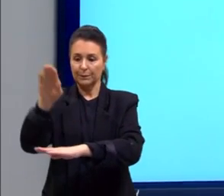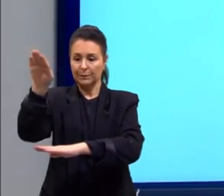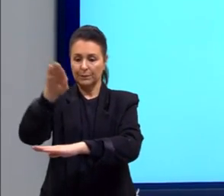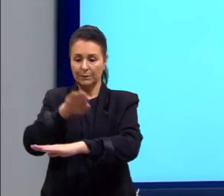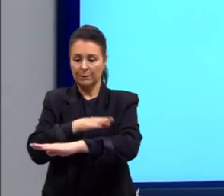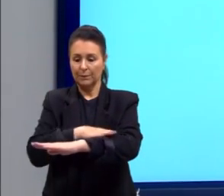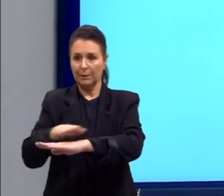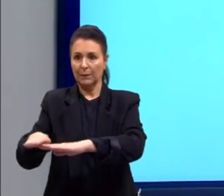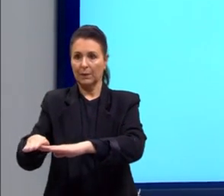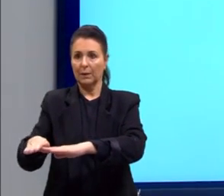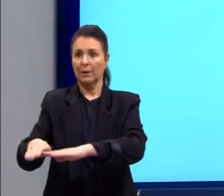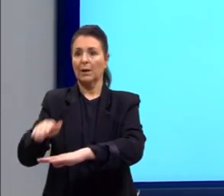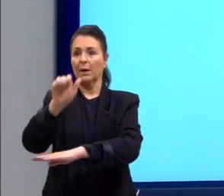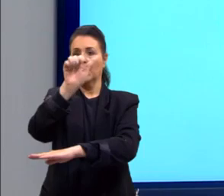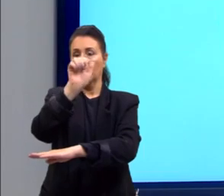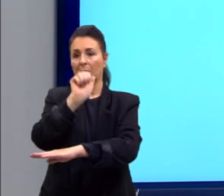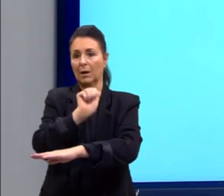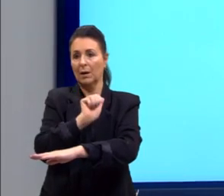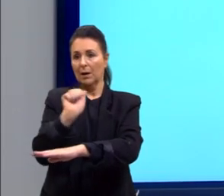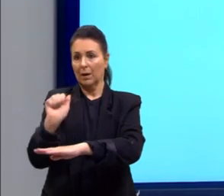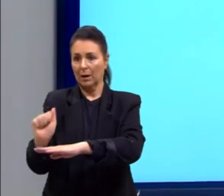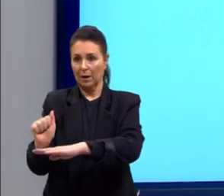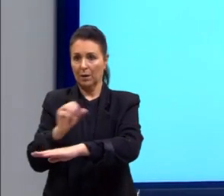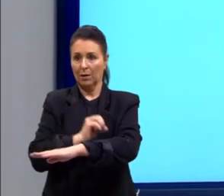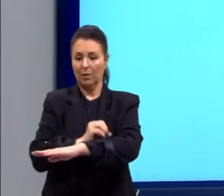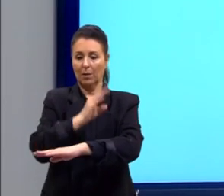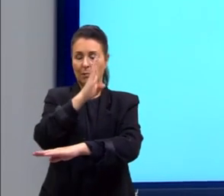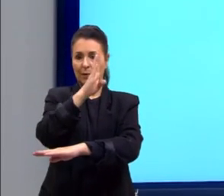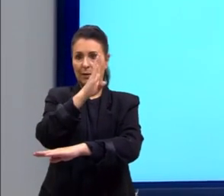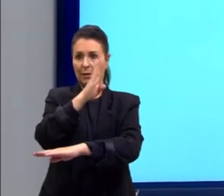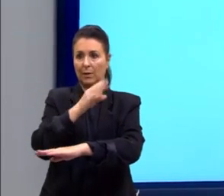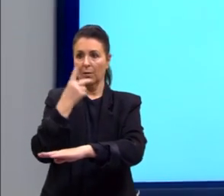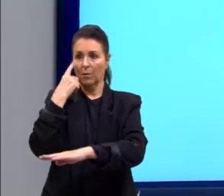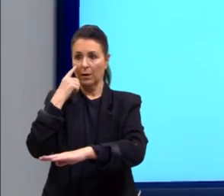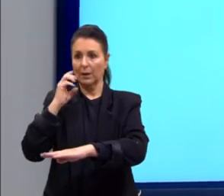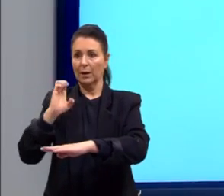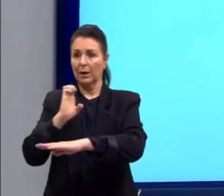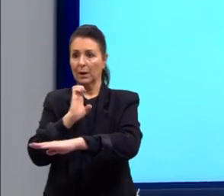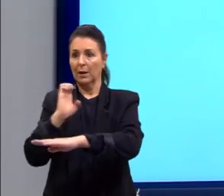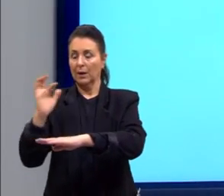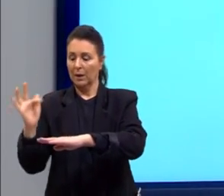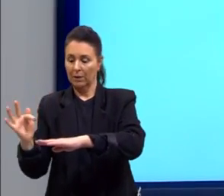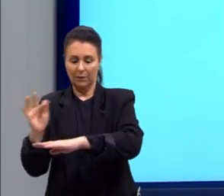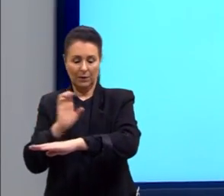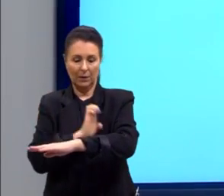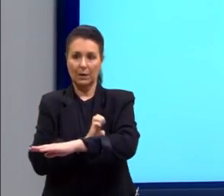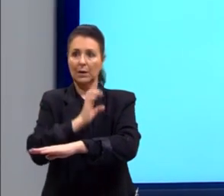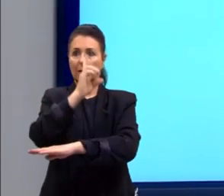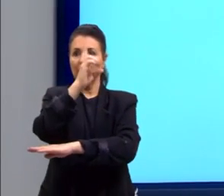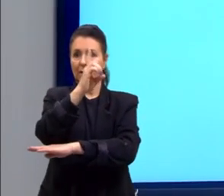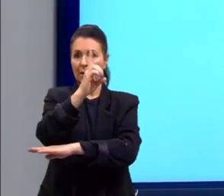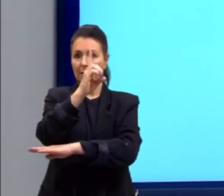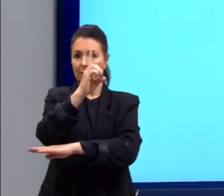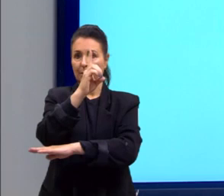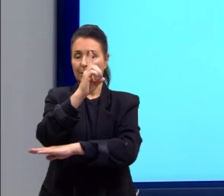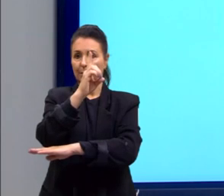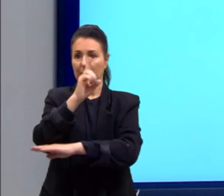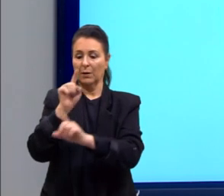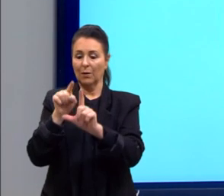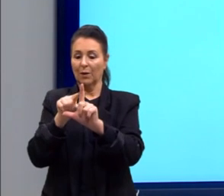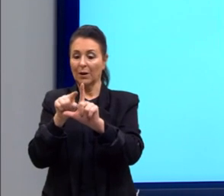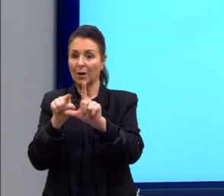aob e aqui ao lado o ângulo f e quando estes ângulos